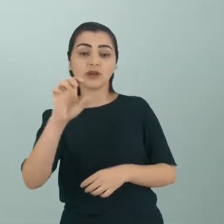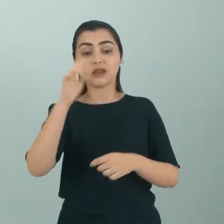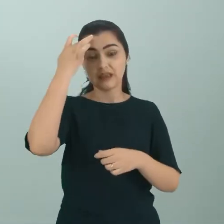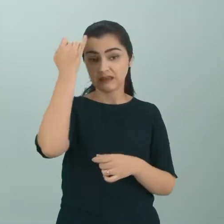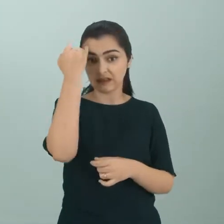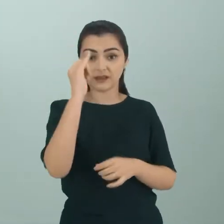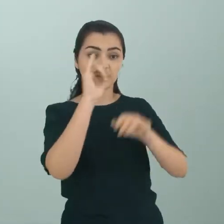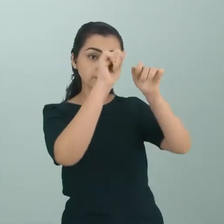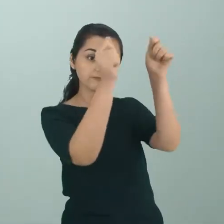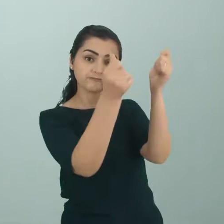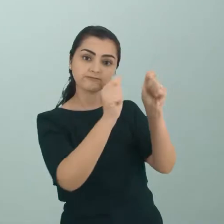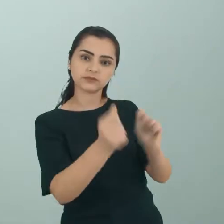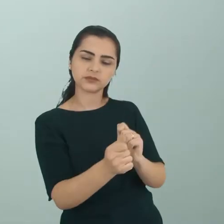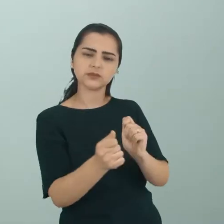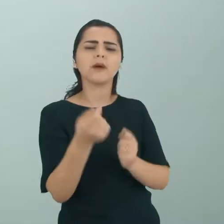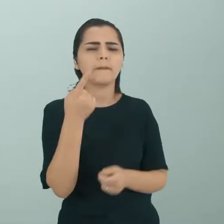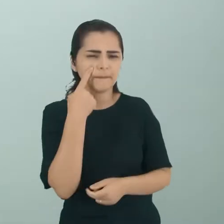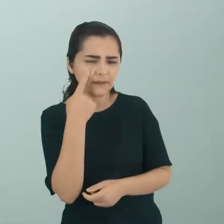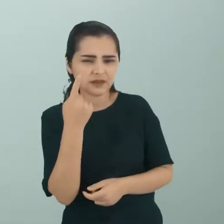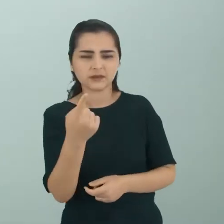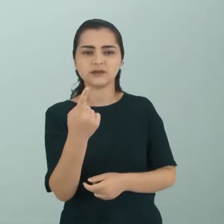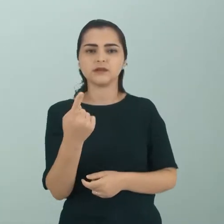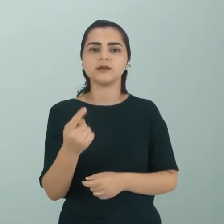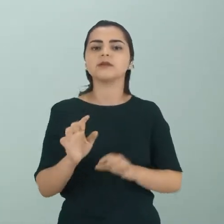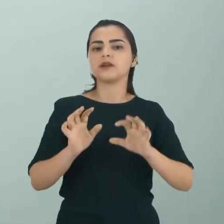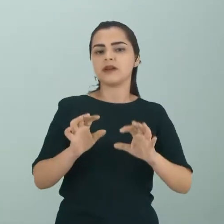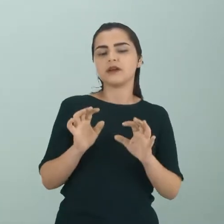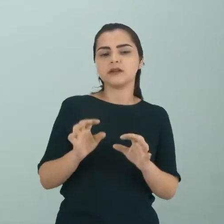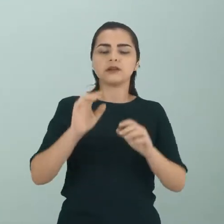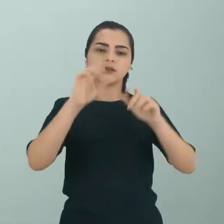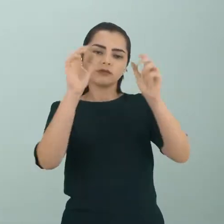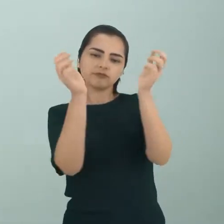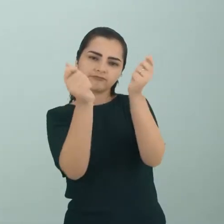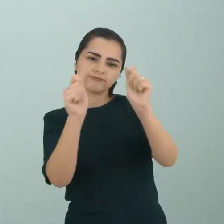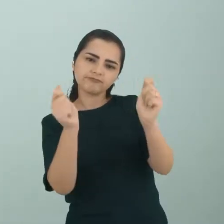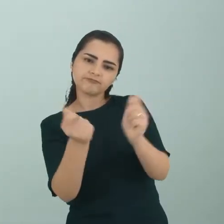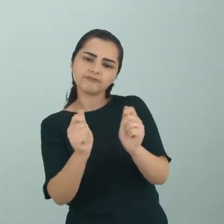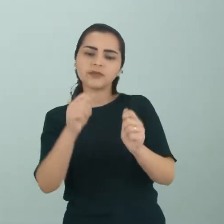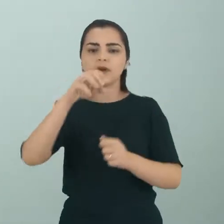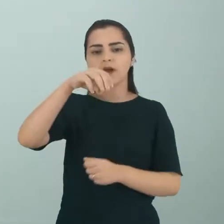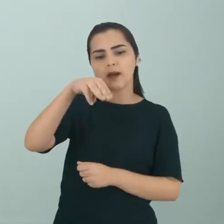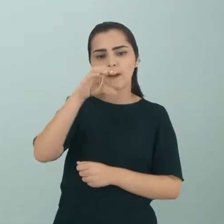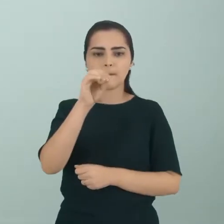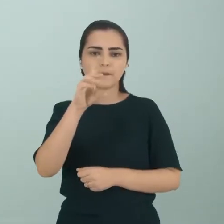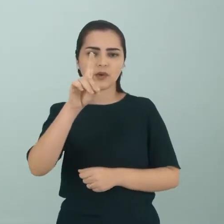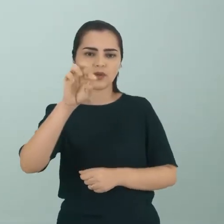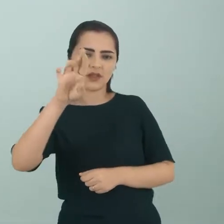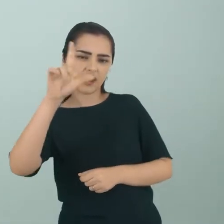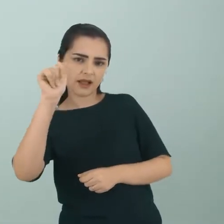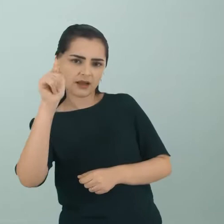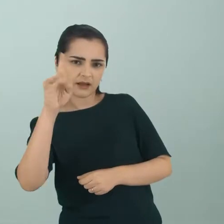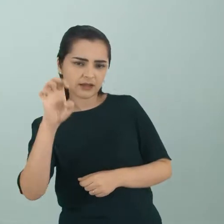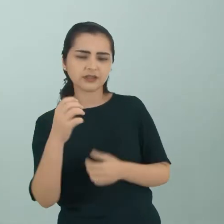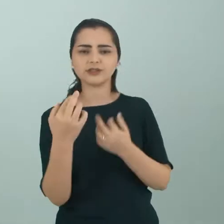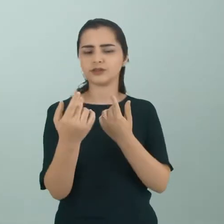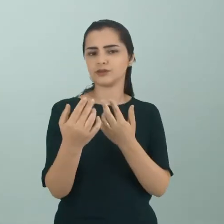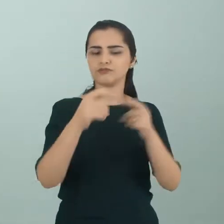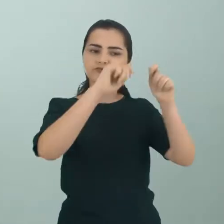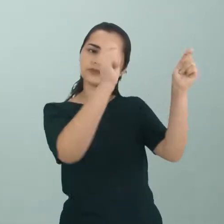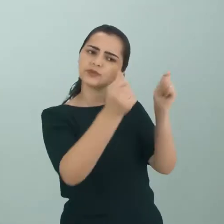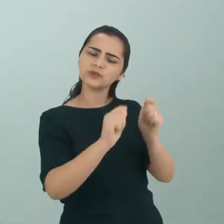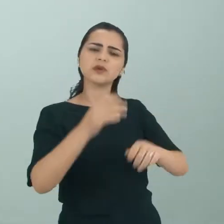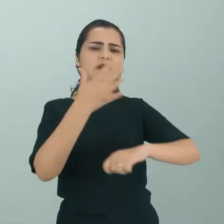aqui que a escultura, assim como a modelagem, ela também não é recente. Essa prática, ela